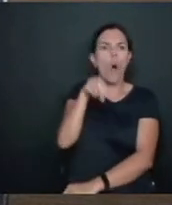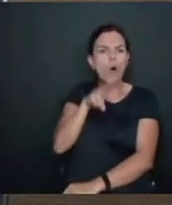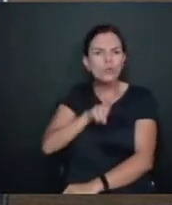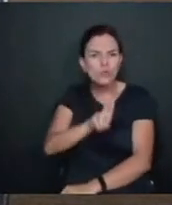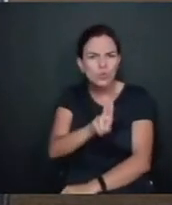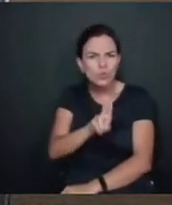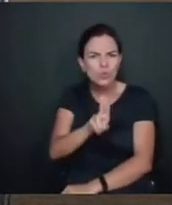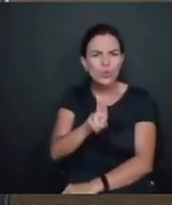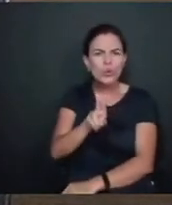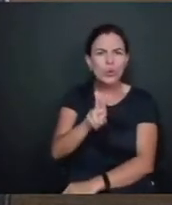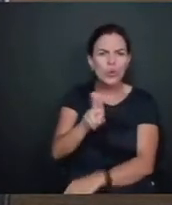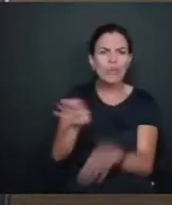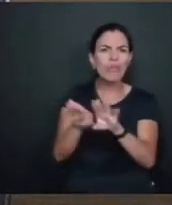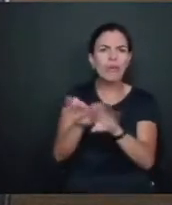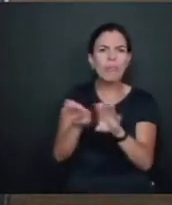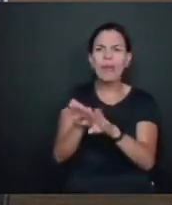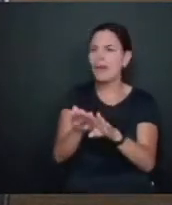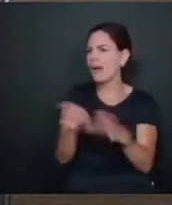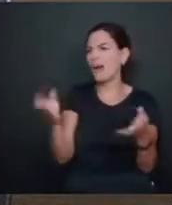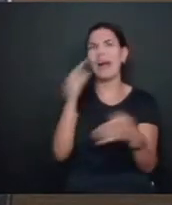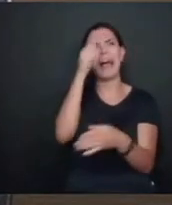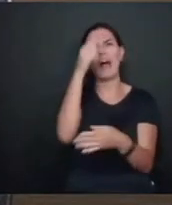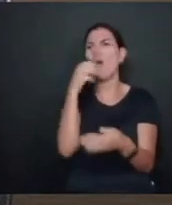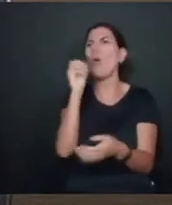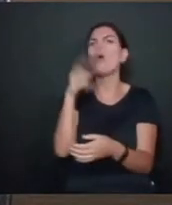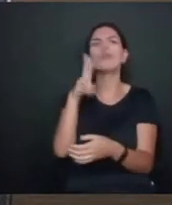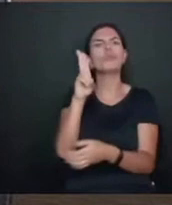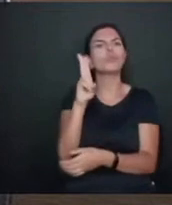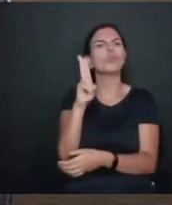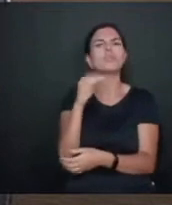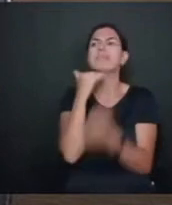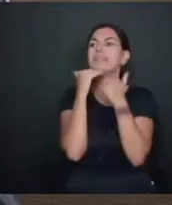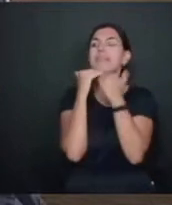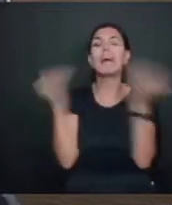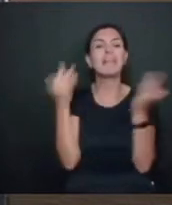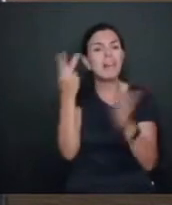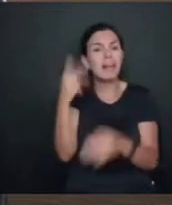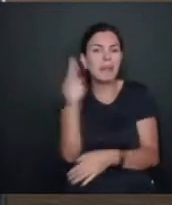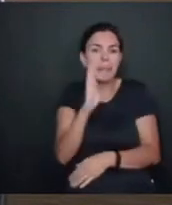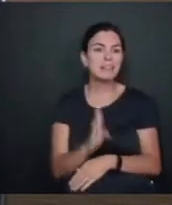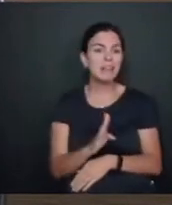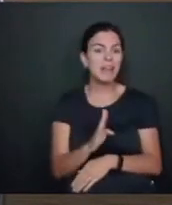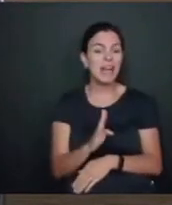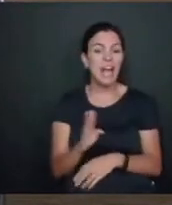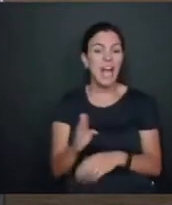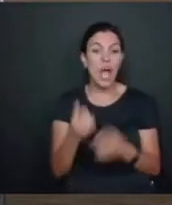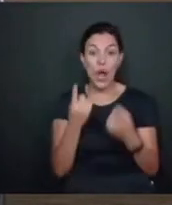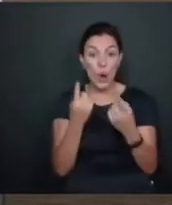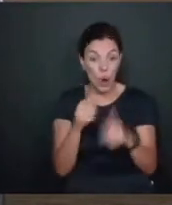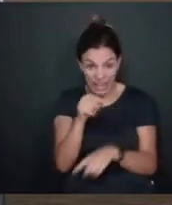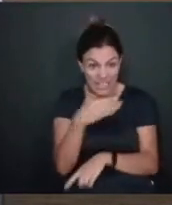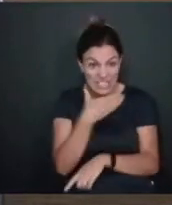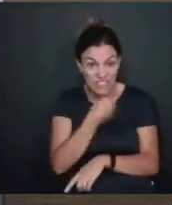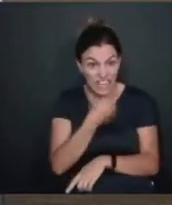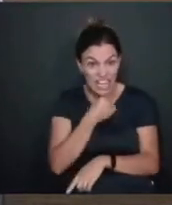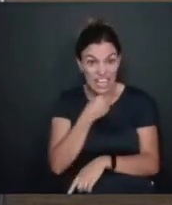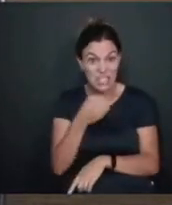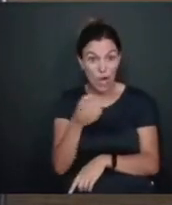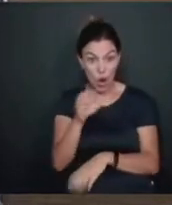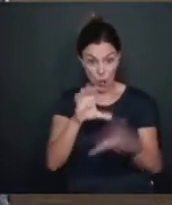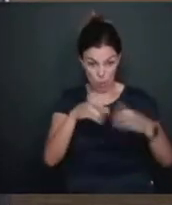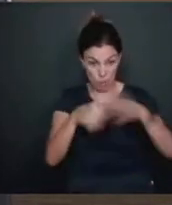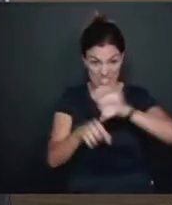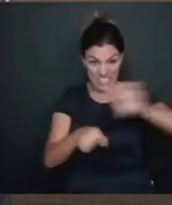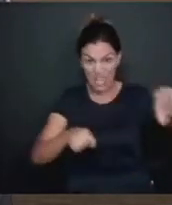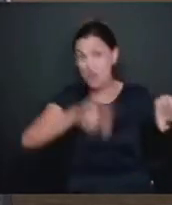órgão jurisdicional contra estas fake News eu não vi nenhuma voz da esquerda tão preocupada em que somente a